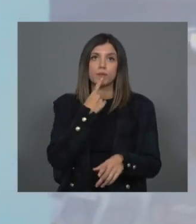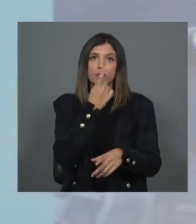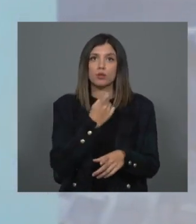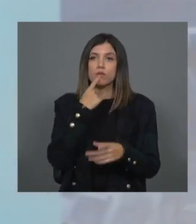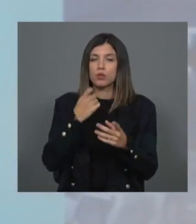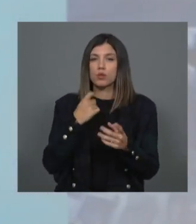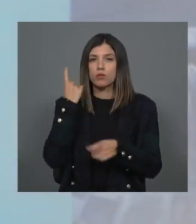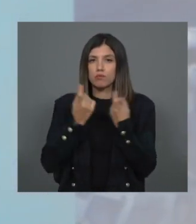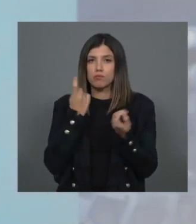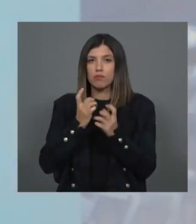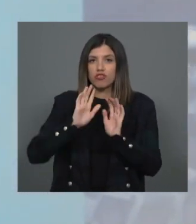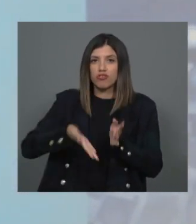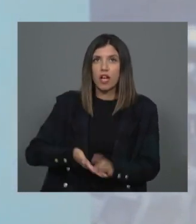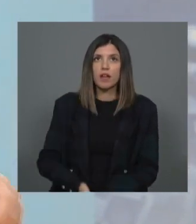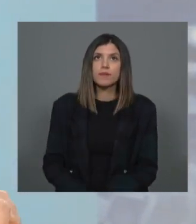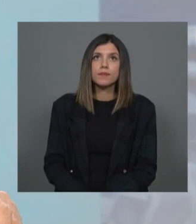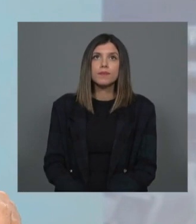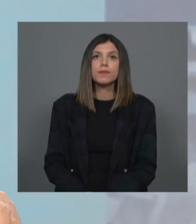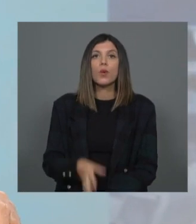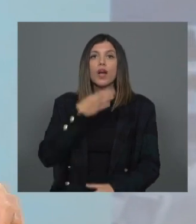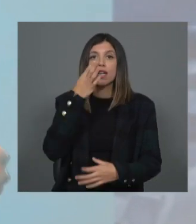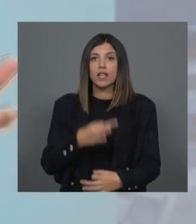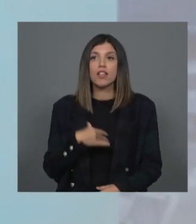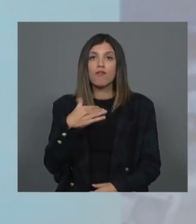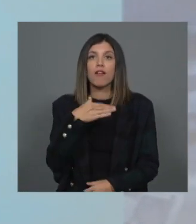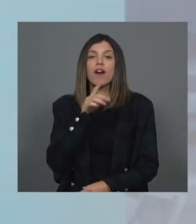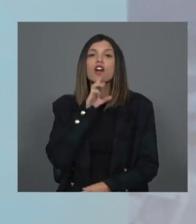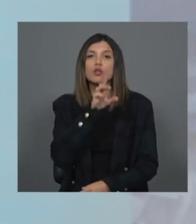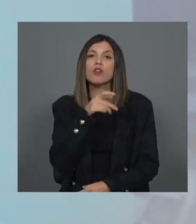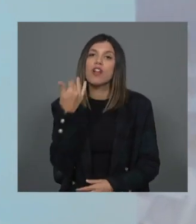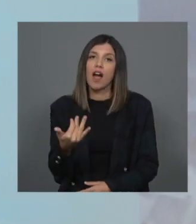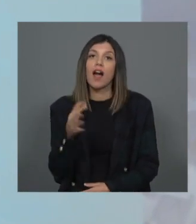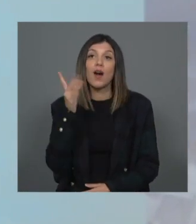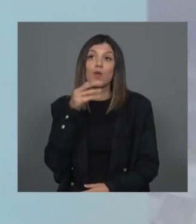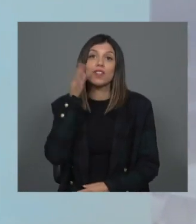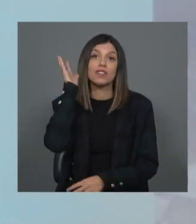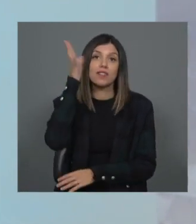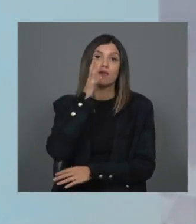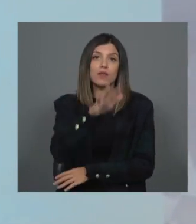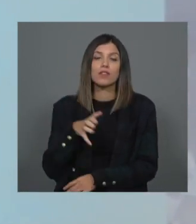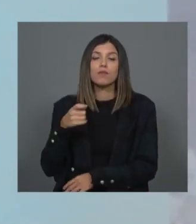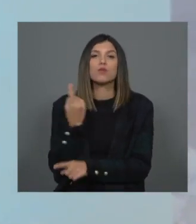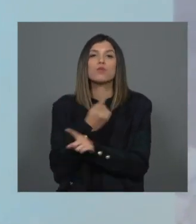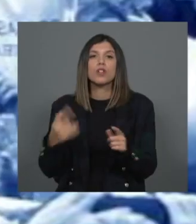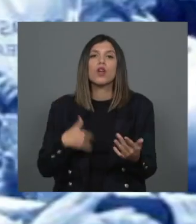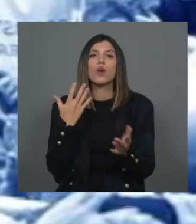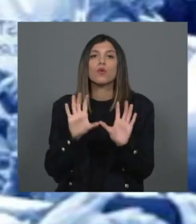perguntas e acredito que elas vão encontrar resposta nestas conferências, mas porquê esta proposta que a comunidade faz? Muito bem. Antes de mais, agradecer esta oportunidade